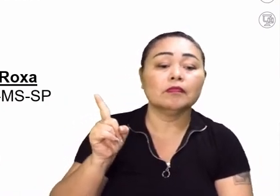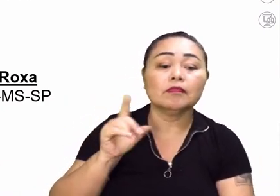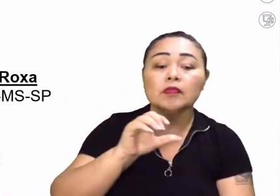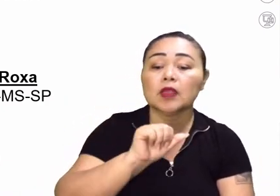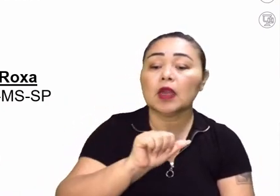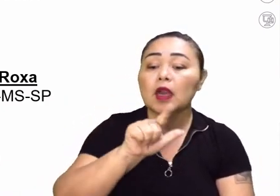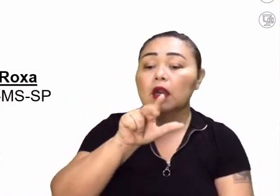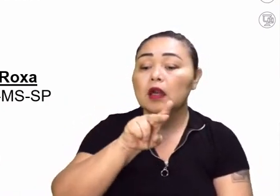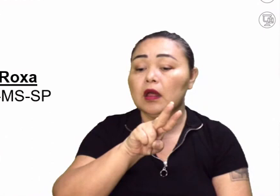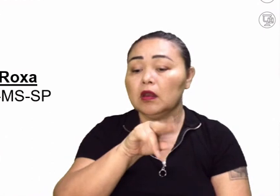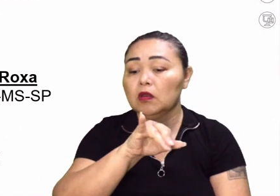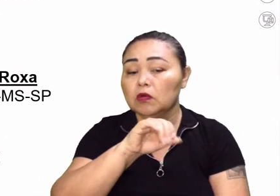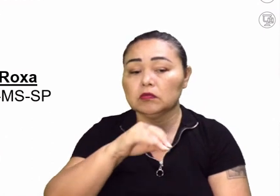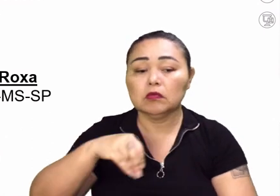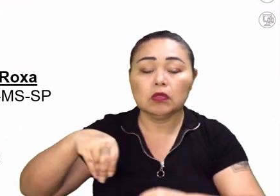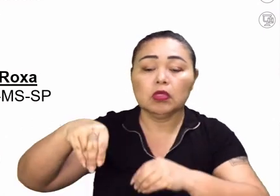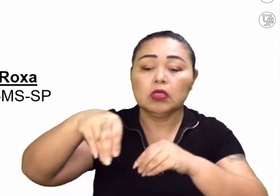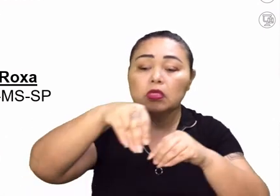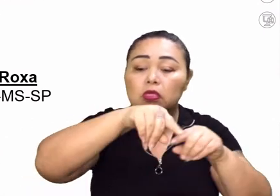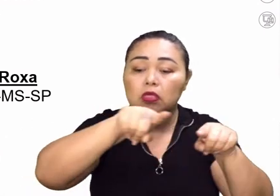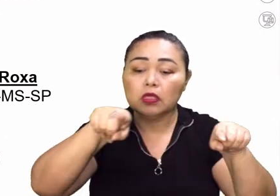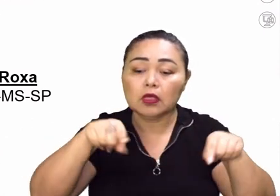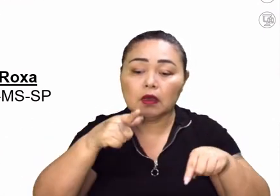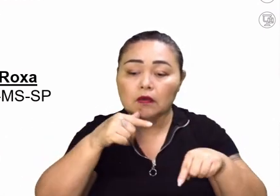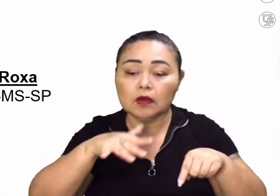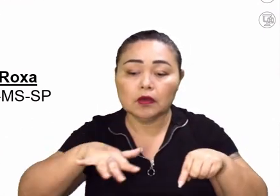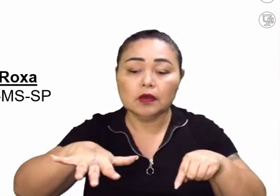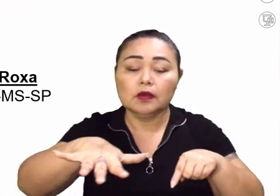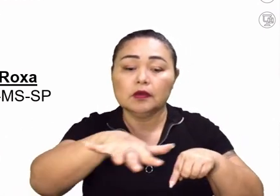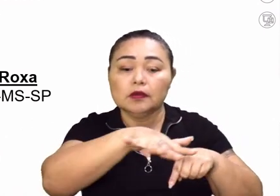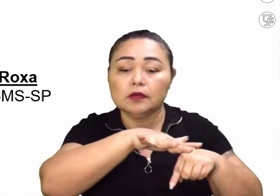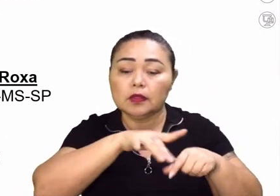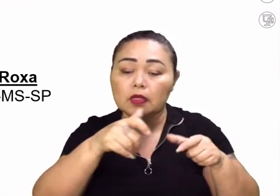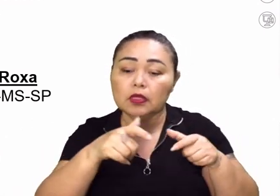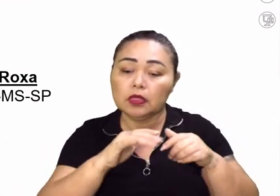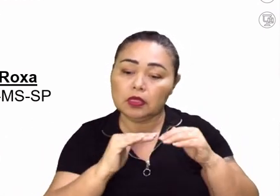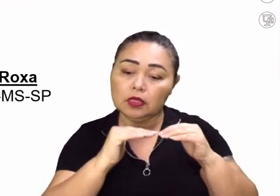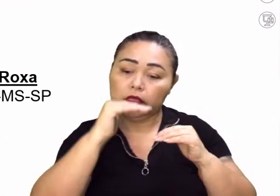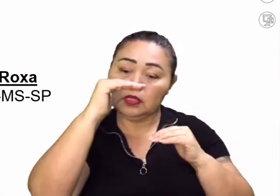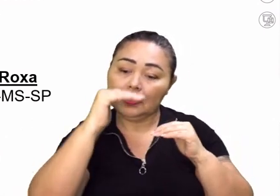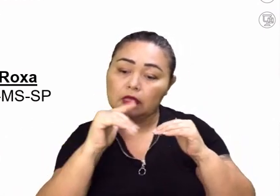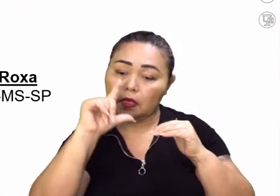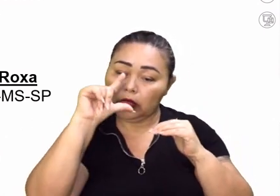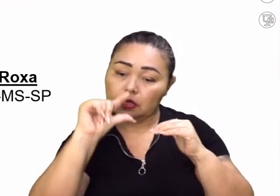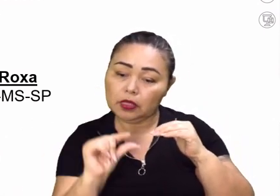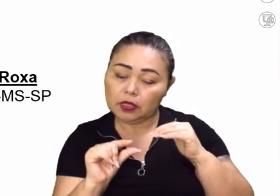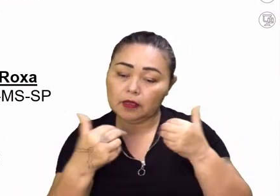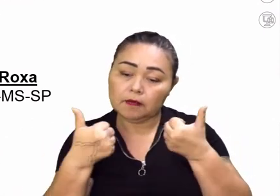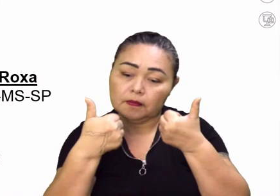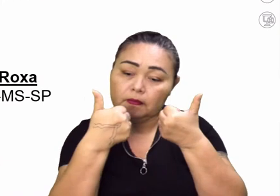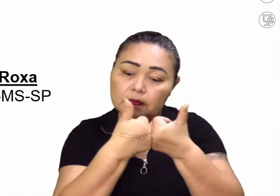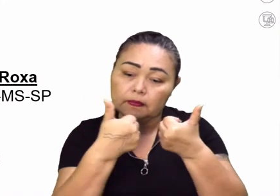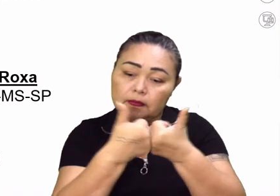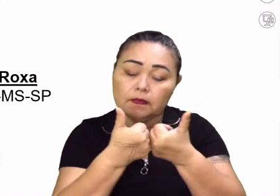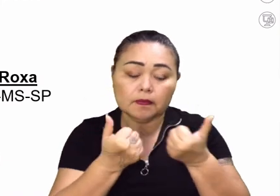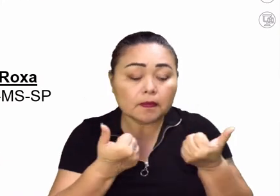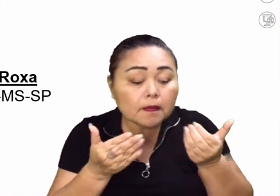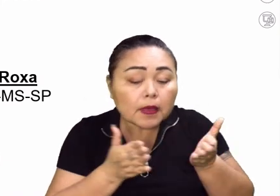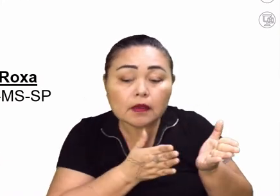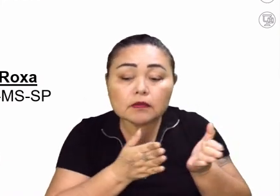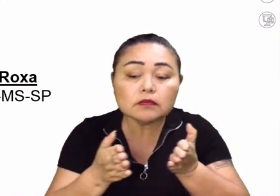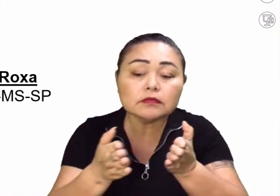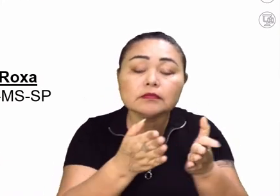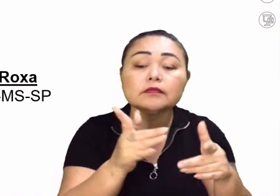aluviais em regiões de Várzea essas áreas de menor altitude né Professor Jorge próximo aos rios